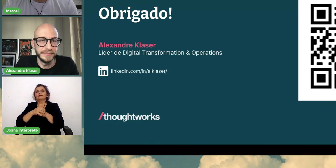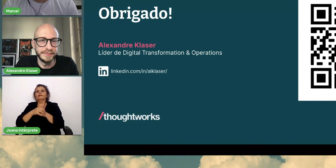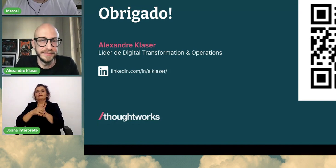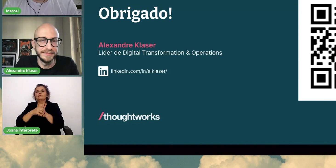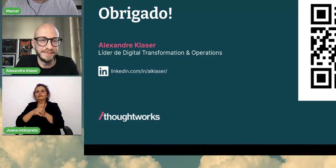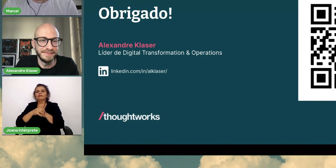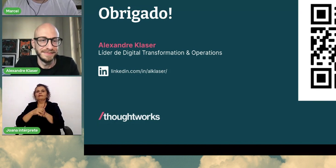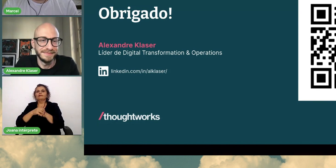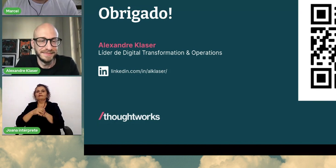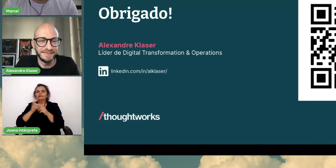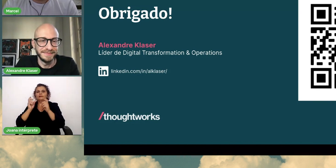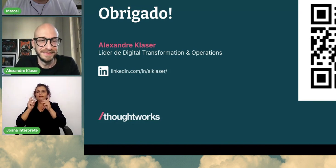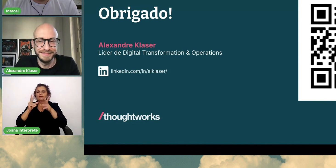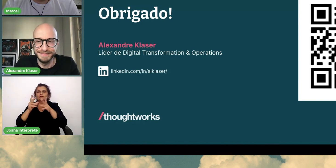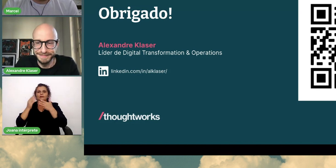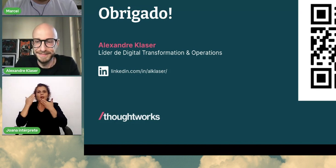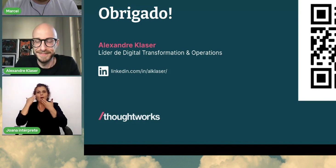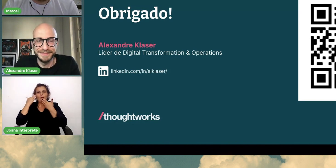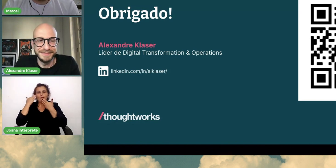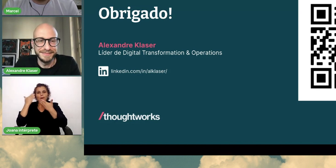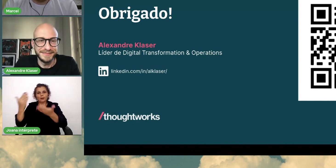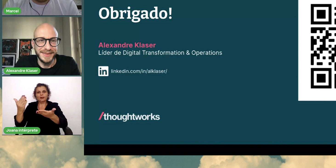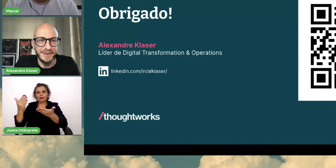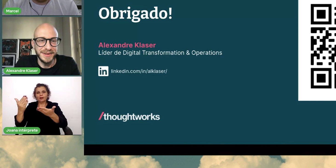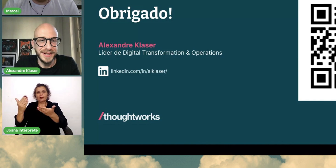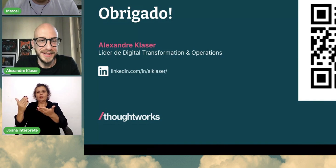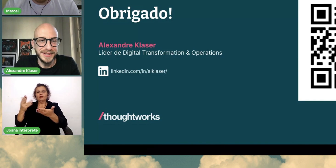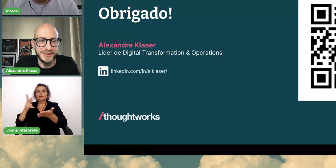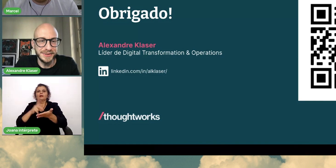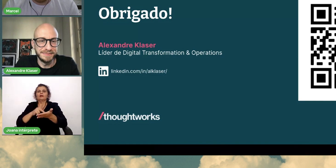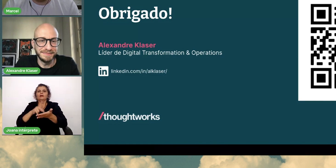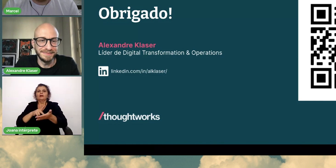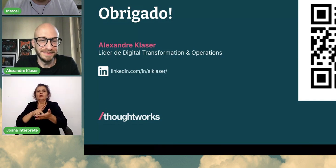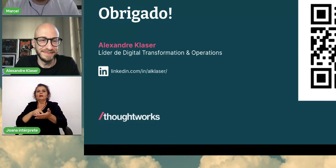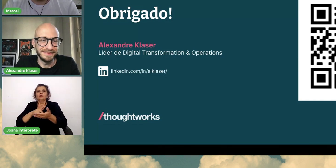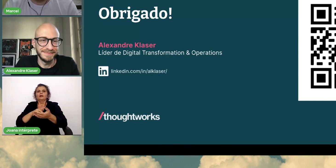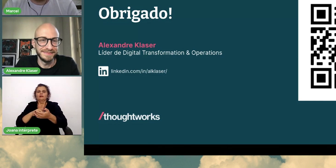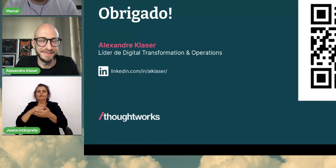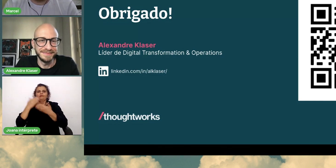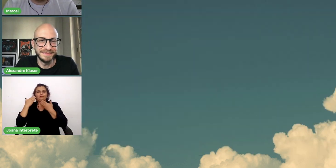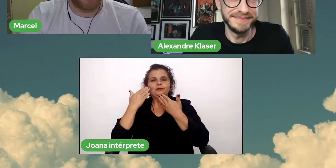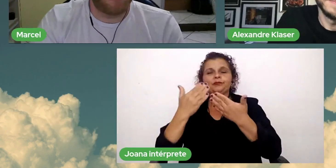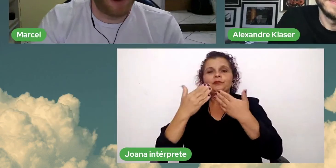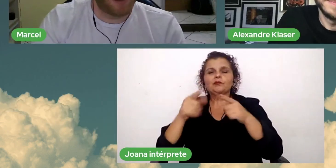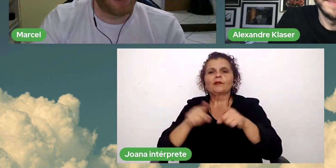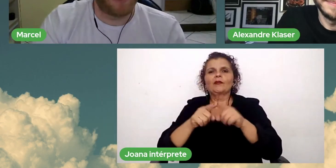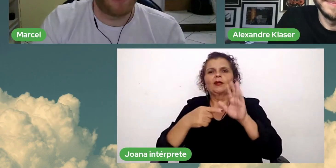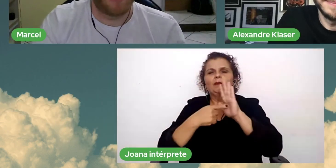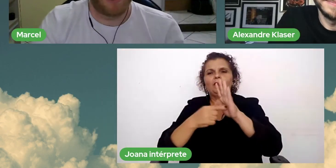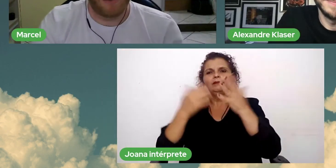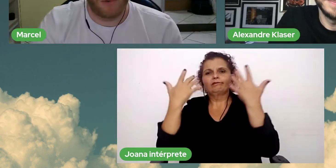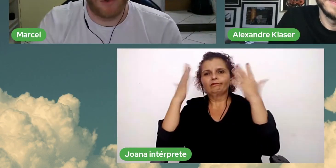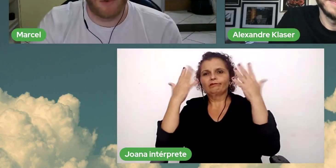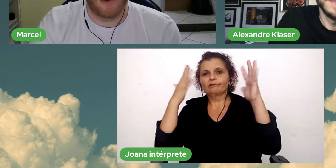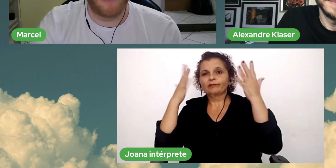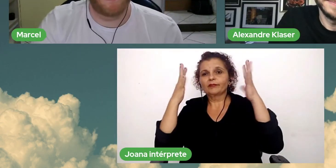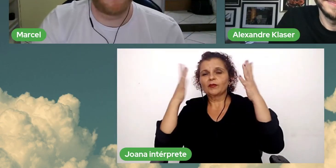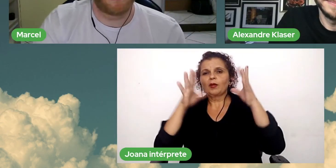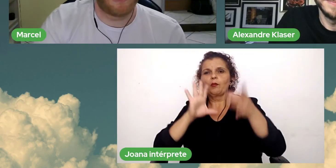Beleza. Obrigado, Alexandre. Muito boa a sua apresentação. Parabéns